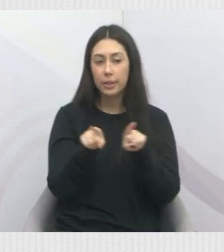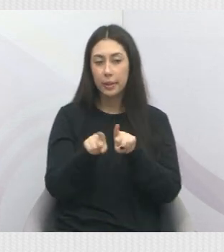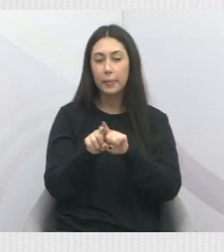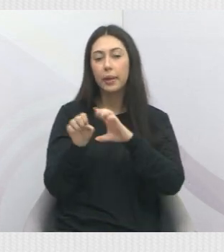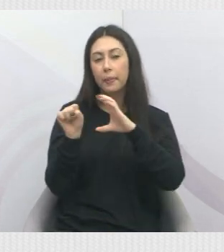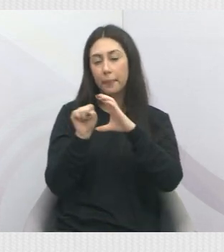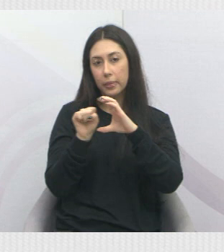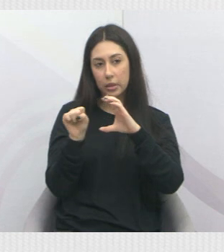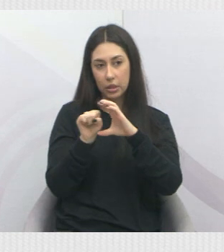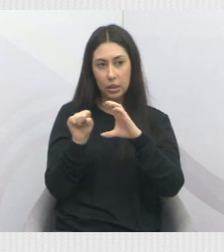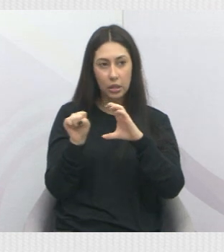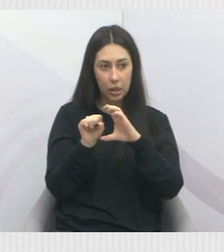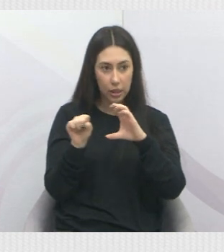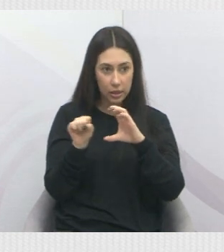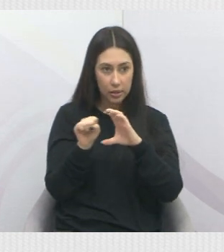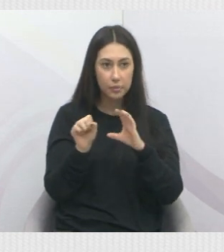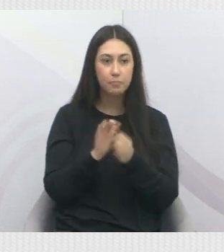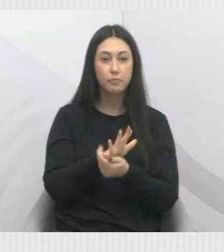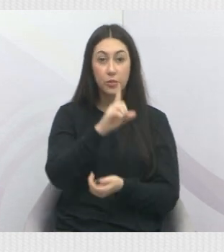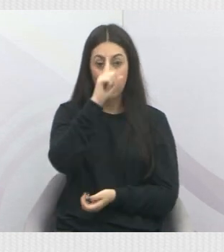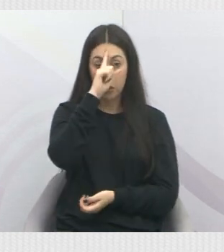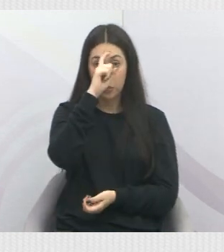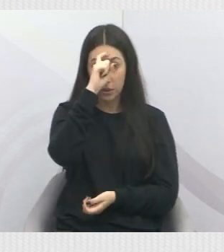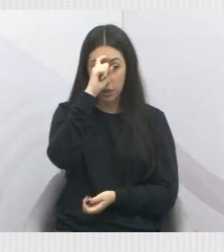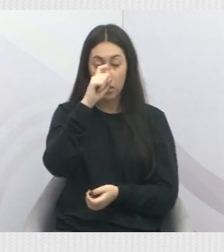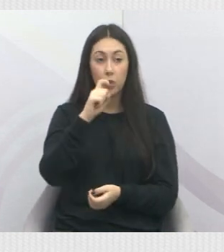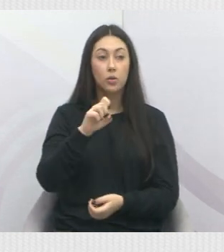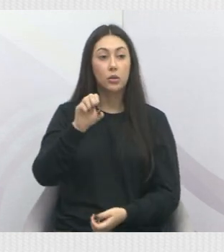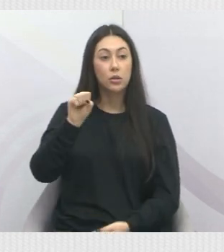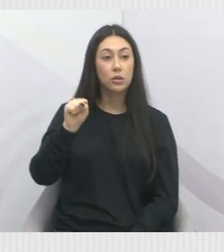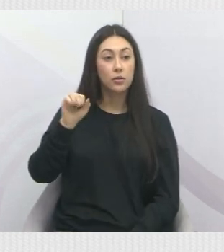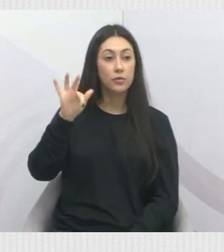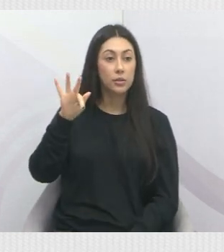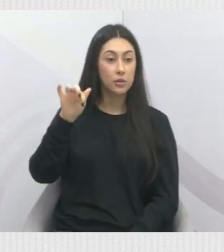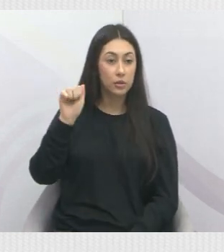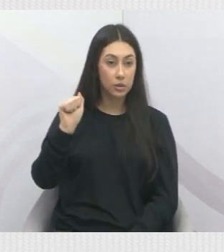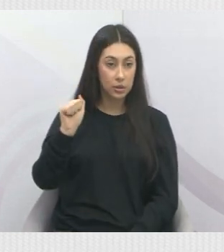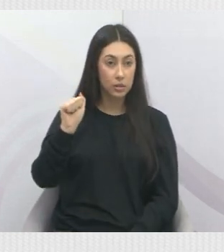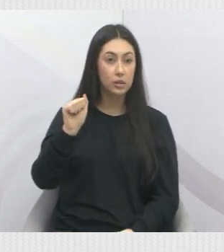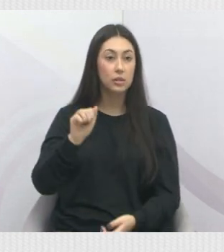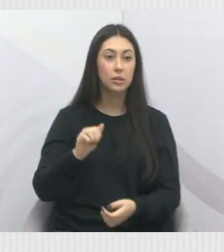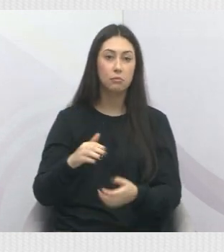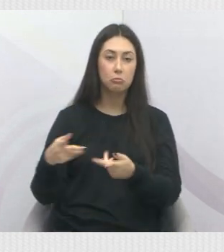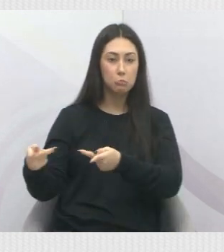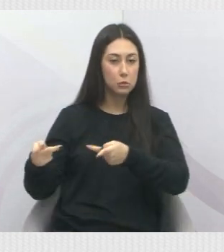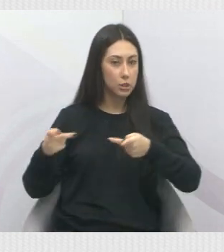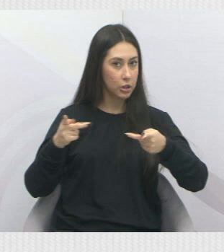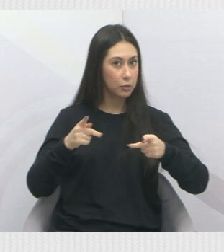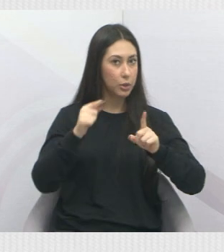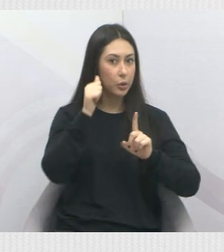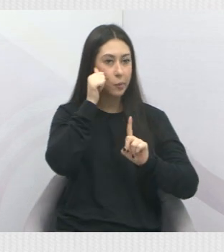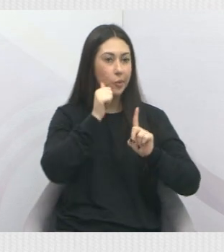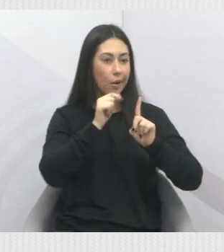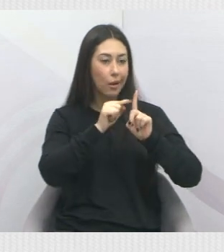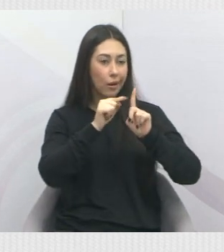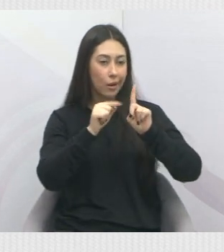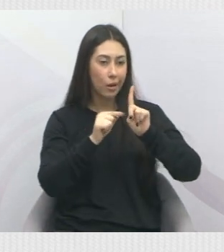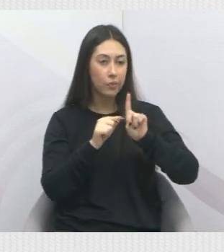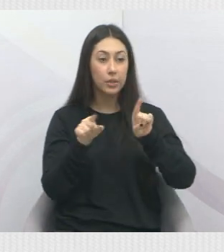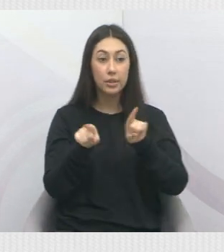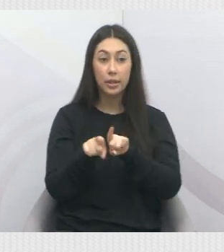pronto-socorro geral, o Hospital São Francisco com pronto atendimento obstétrico, temos ainda